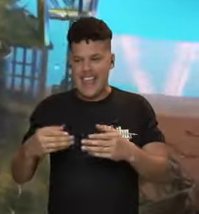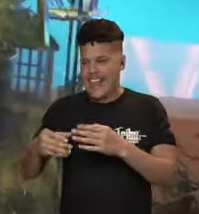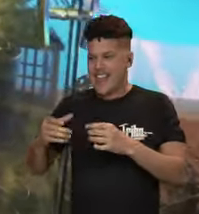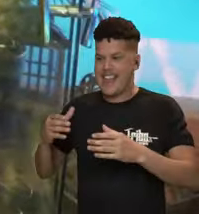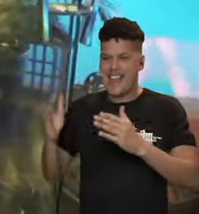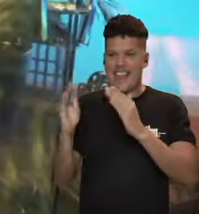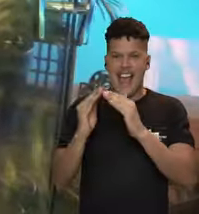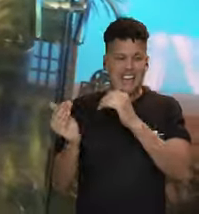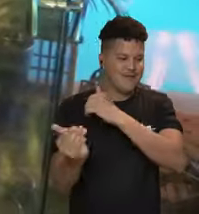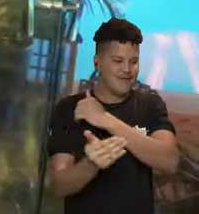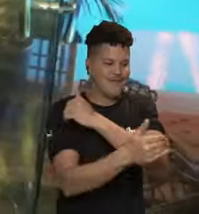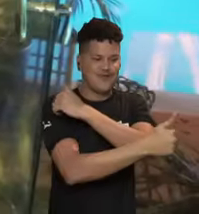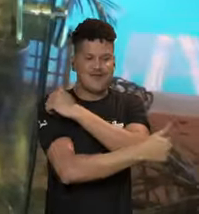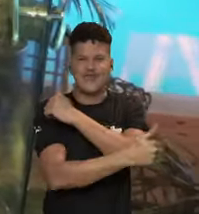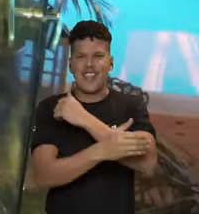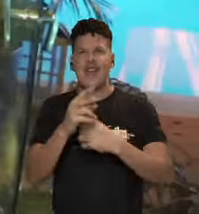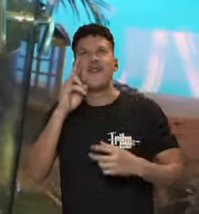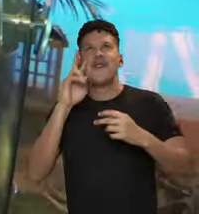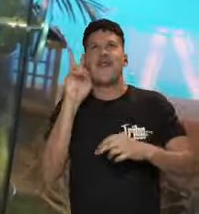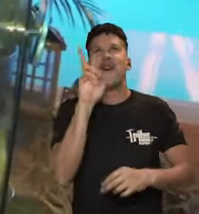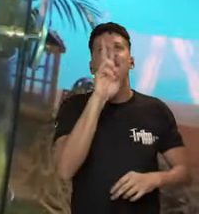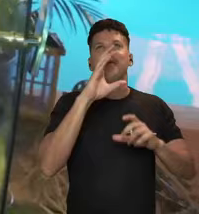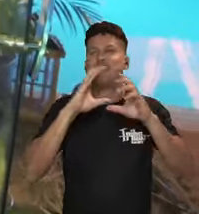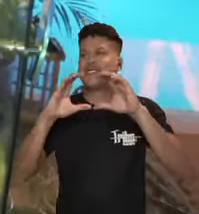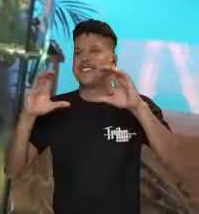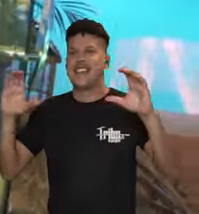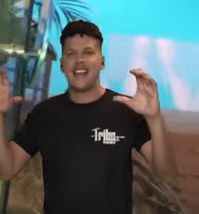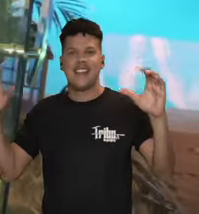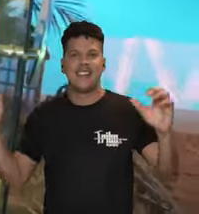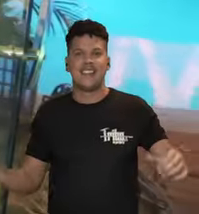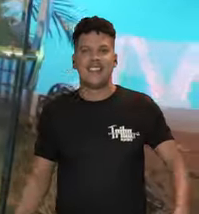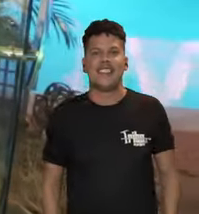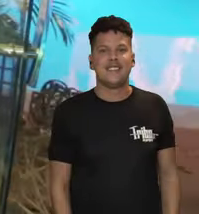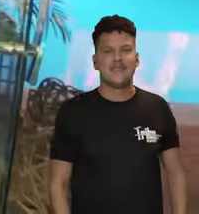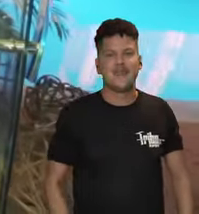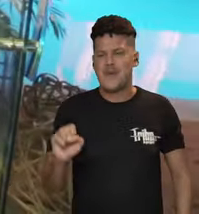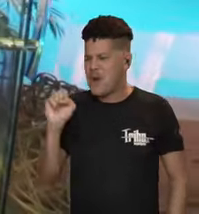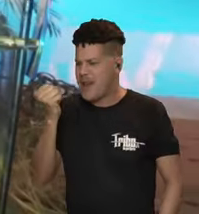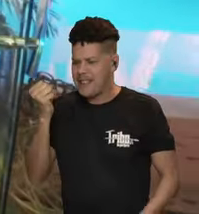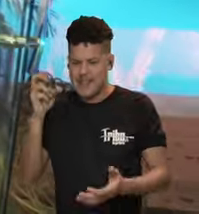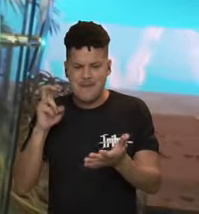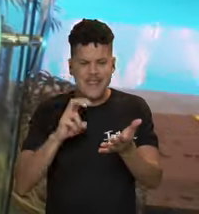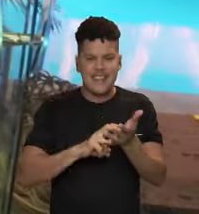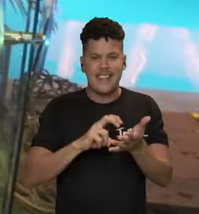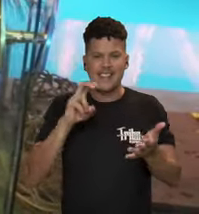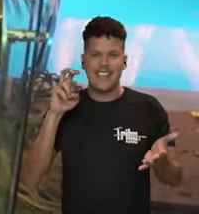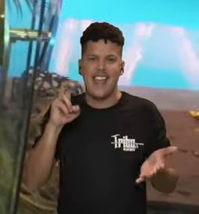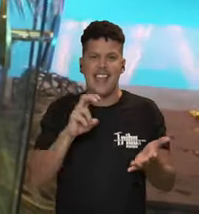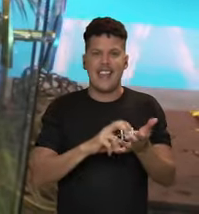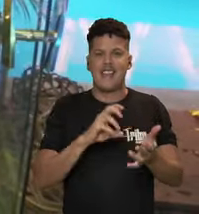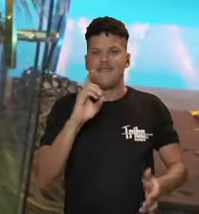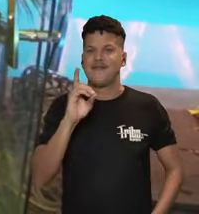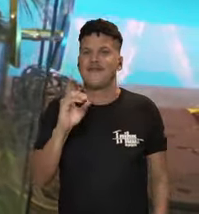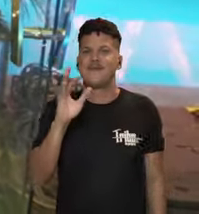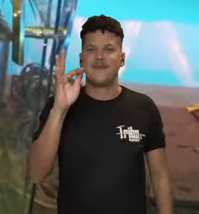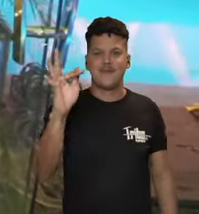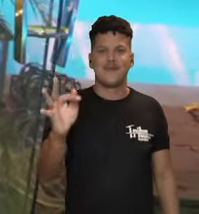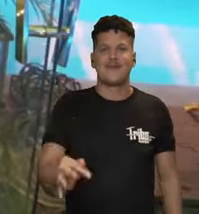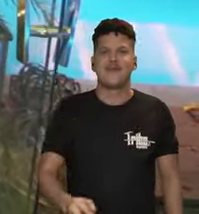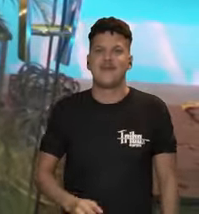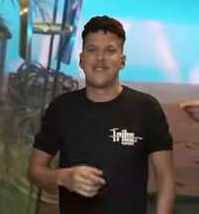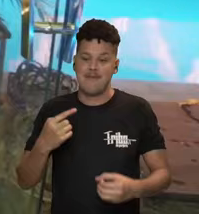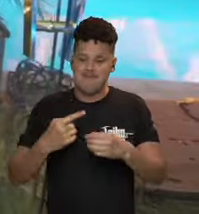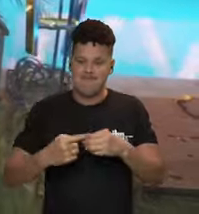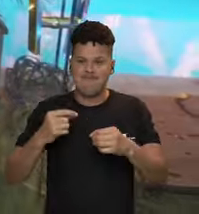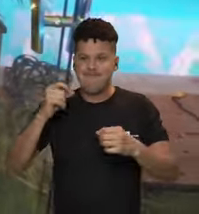som ainda ligado, olho pro céu e o sol já brilhou. São 8 horas da manhã no DF, a